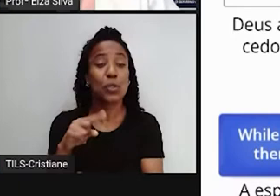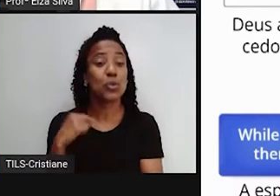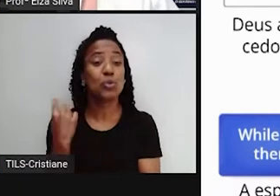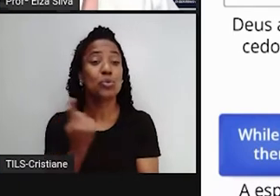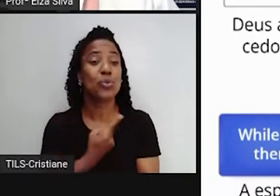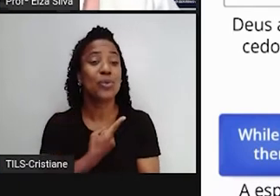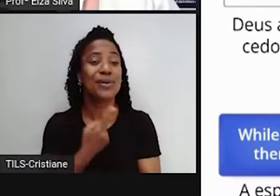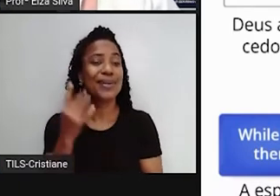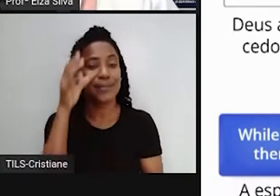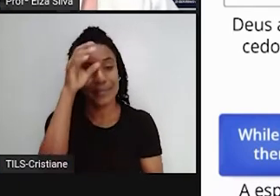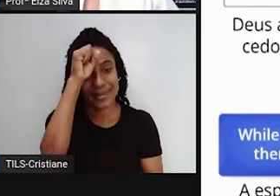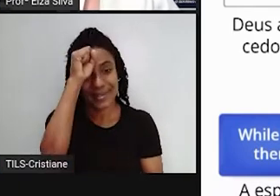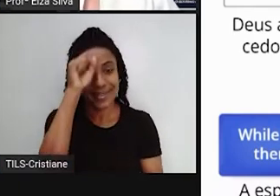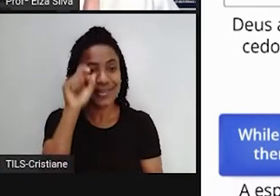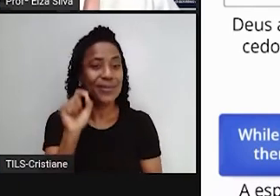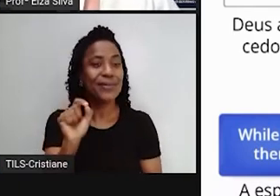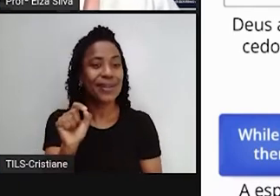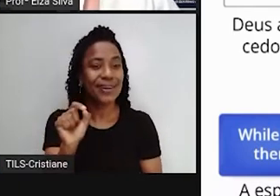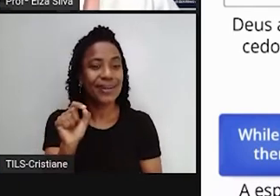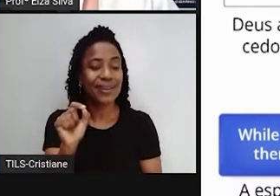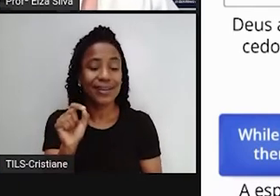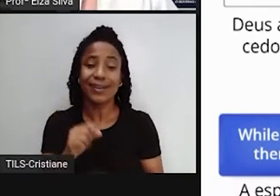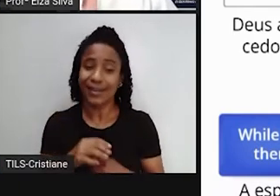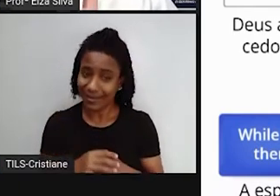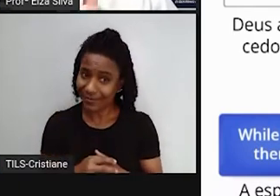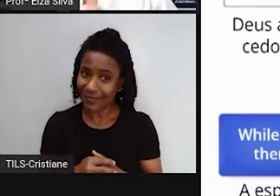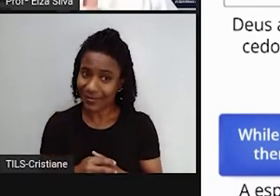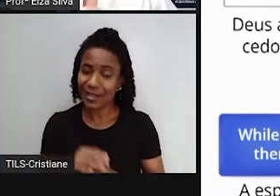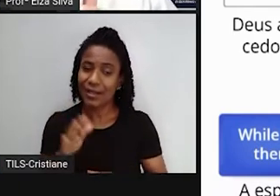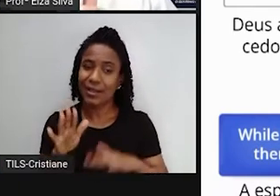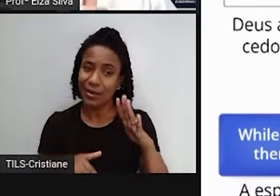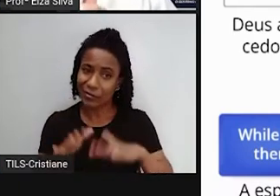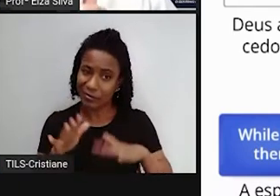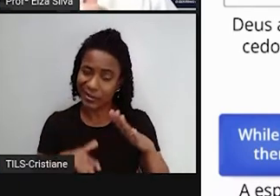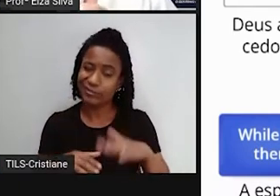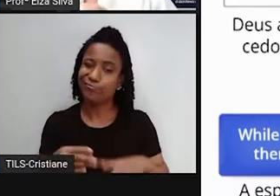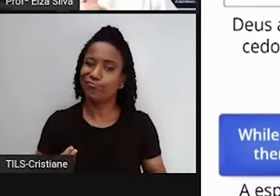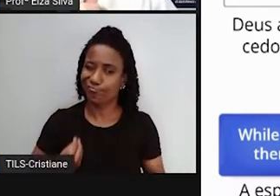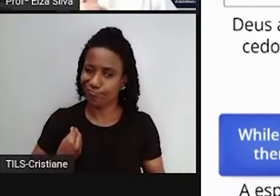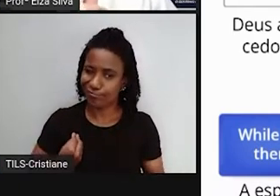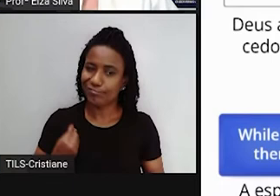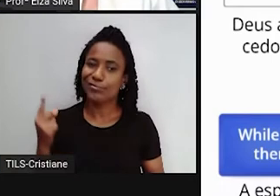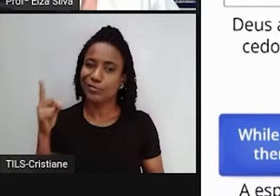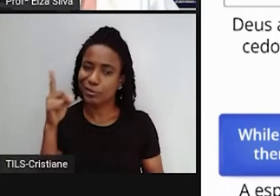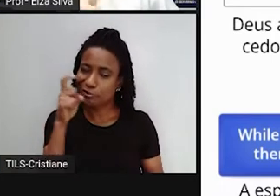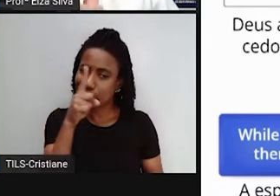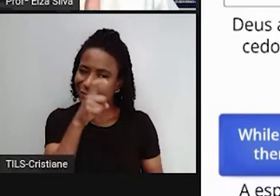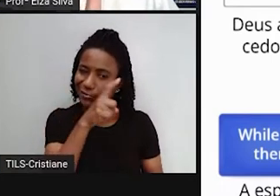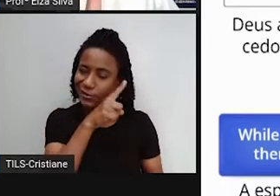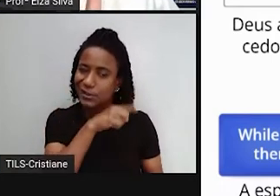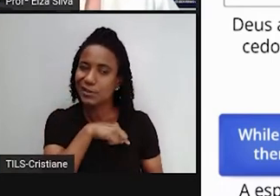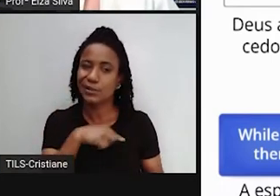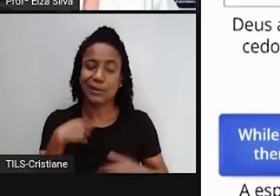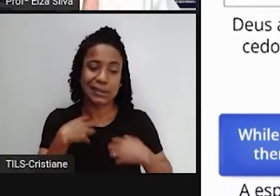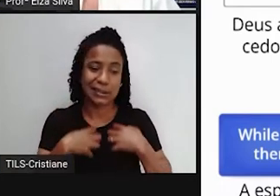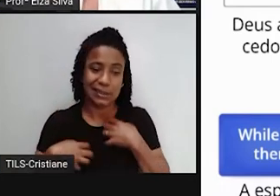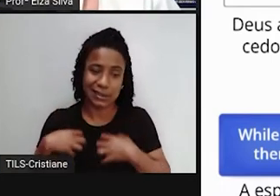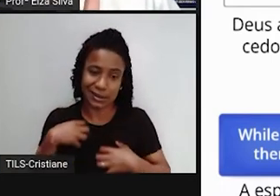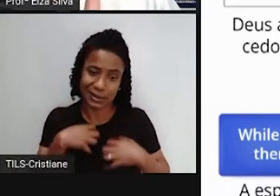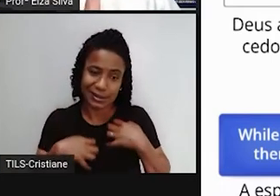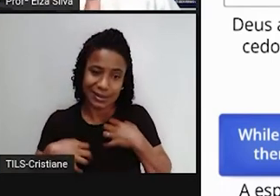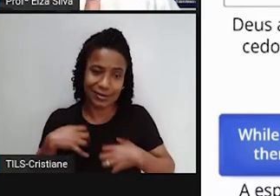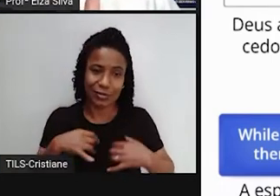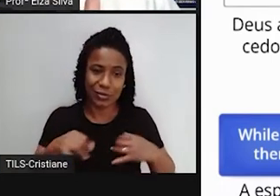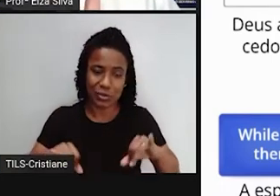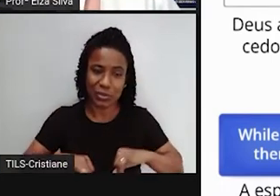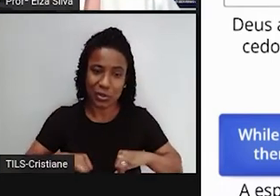a gente, em qualquer situação de nossa vida, porque às vezes a vida dá um aperto, não é, gente? Às vezes acontece algo que parece